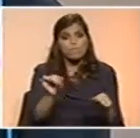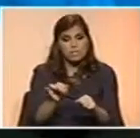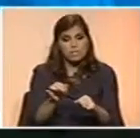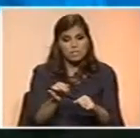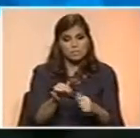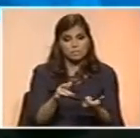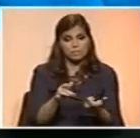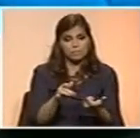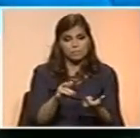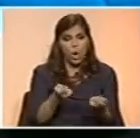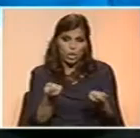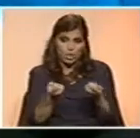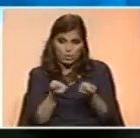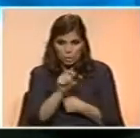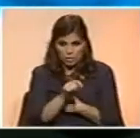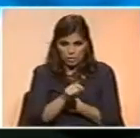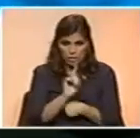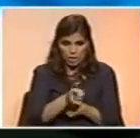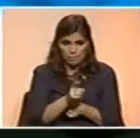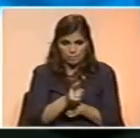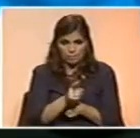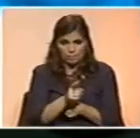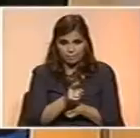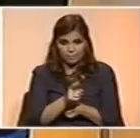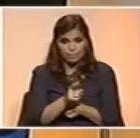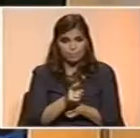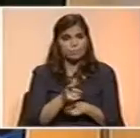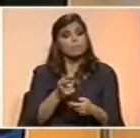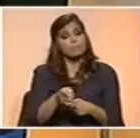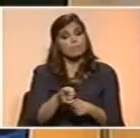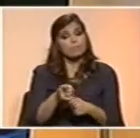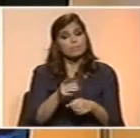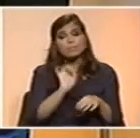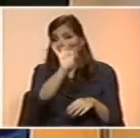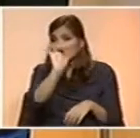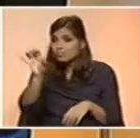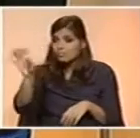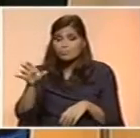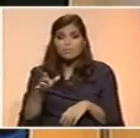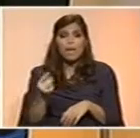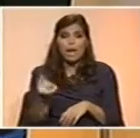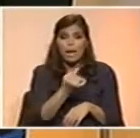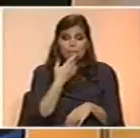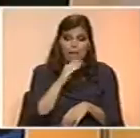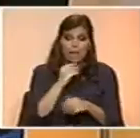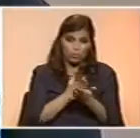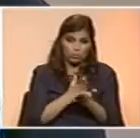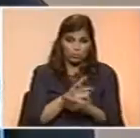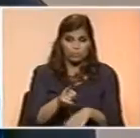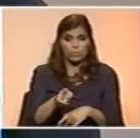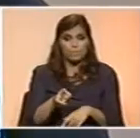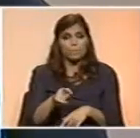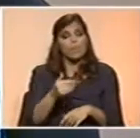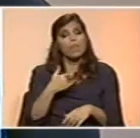que organizam isto, ou seja, que destinam os vossos elementos a cada um destes estudantes. Sim, exatamente. Que nós fazemos uma sessão para as